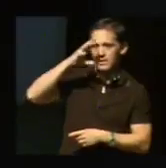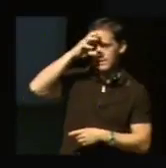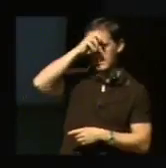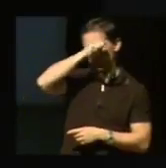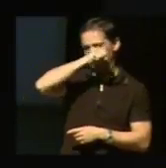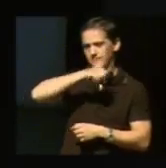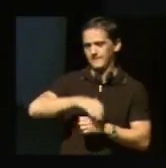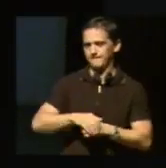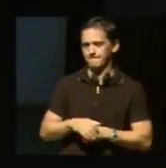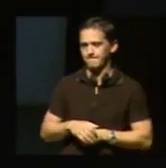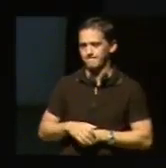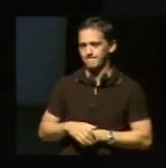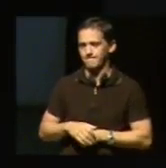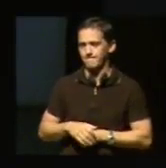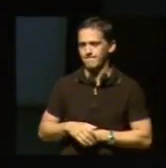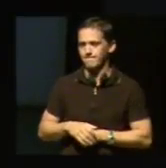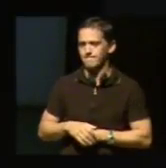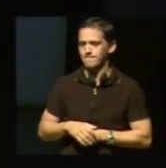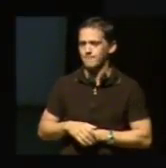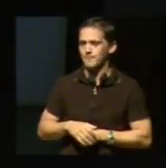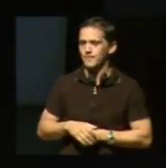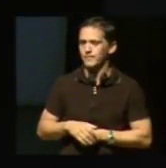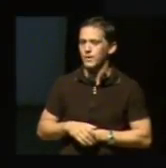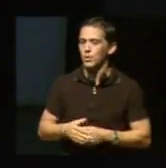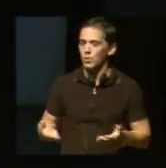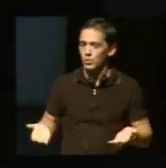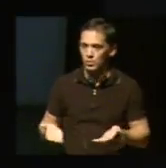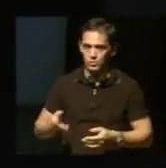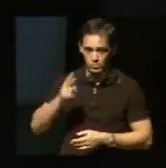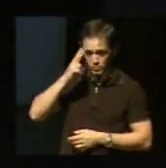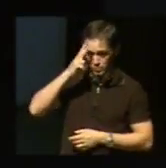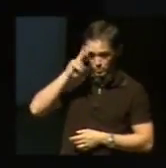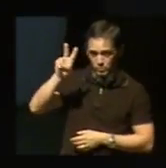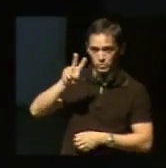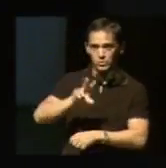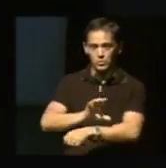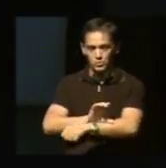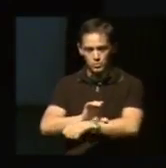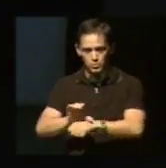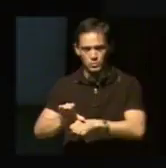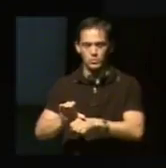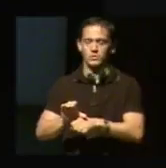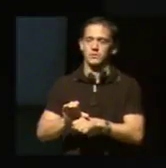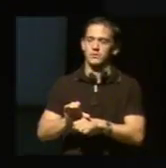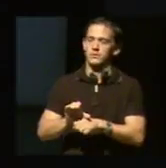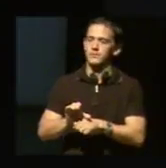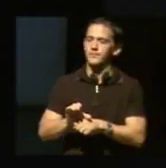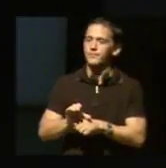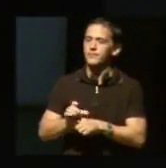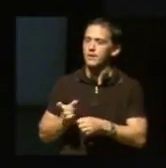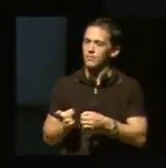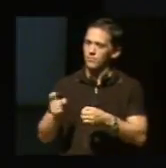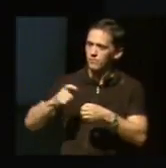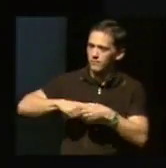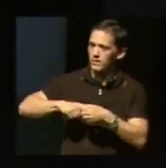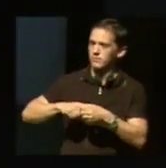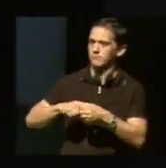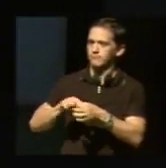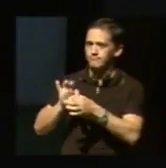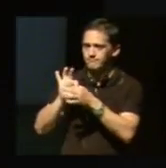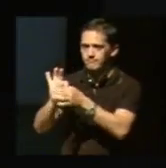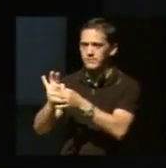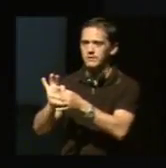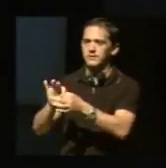vai propiciar dois dias de cursos que nós vamos fazer um convênio ou com o